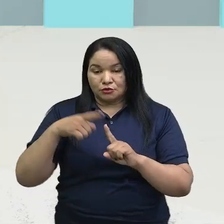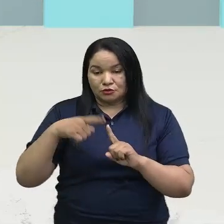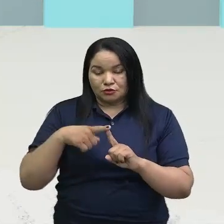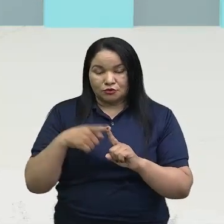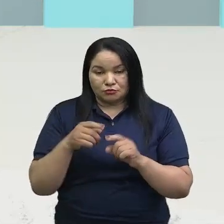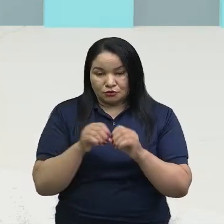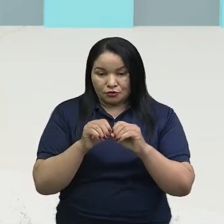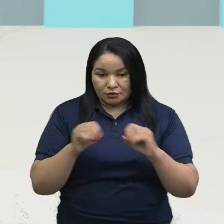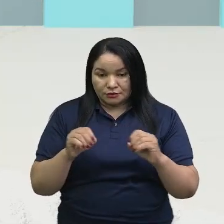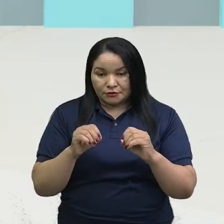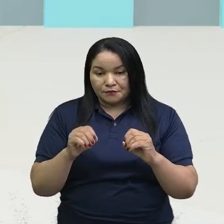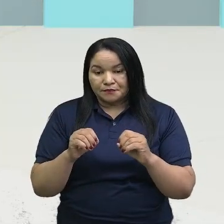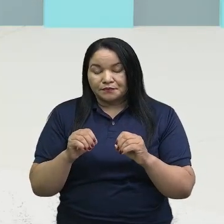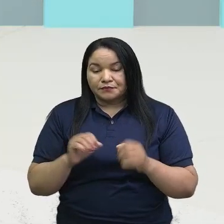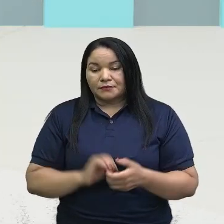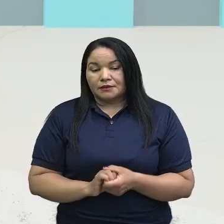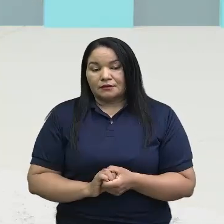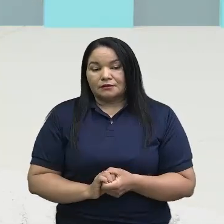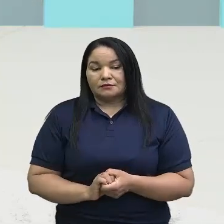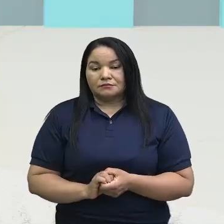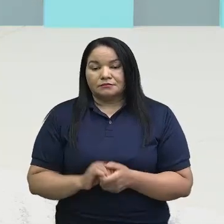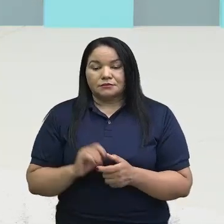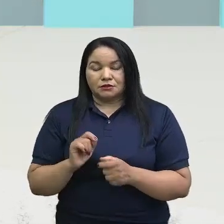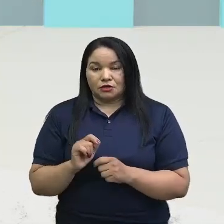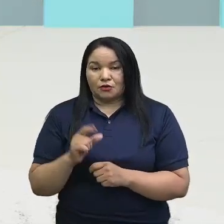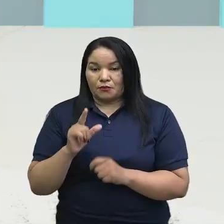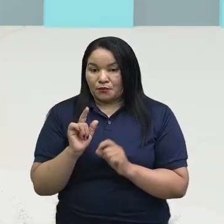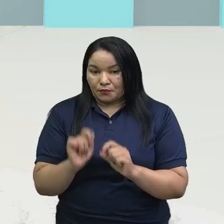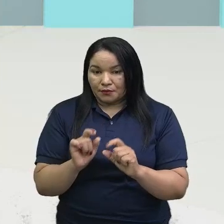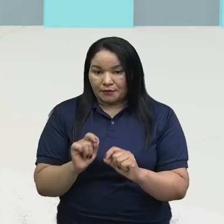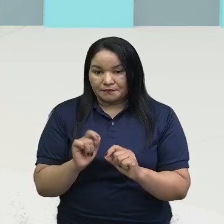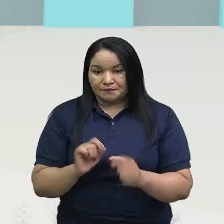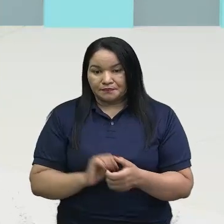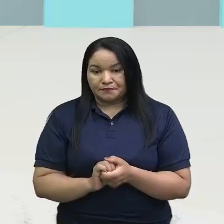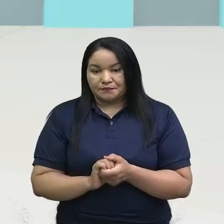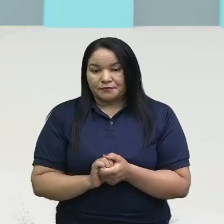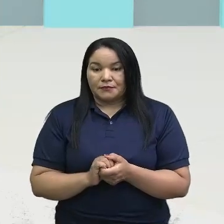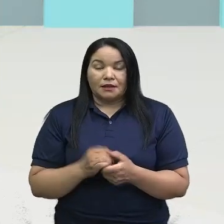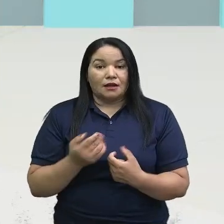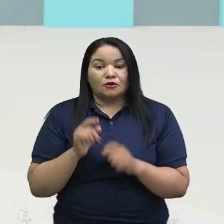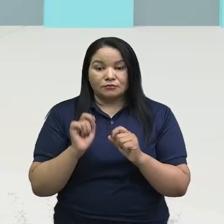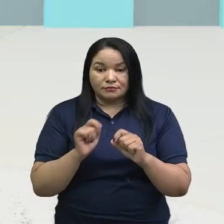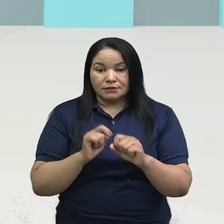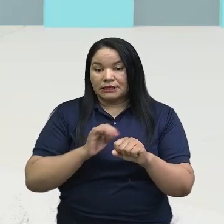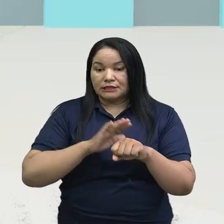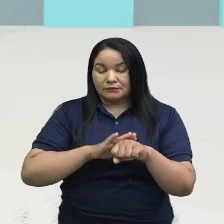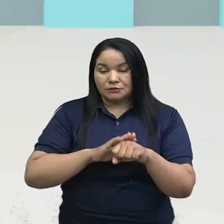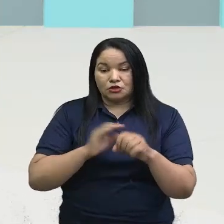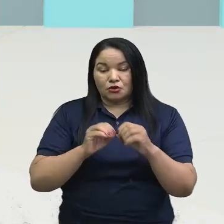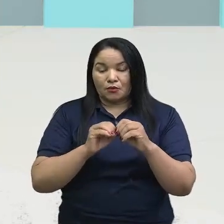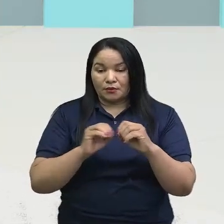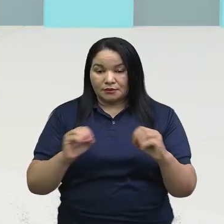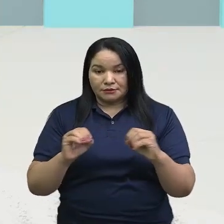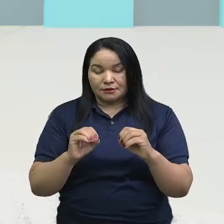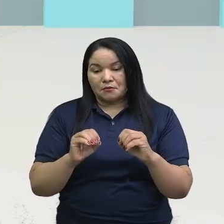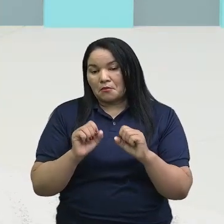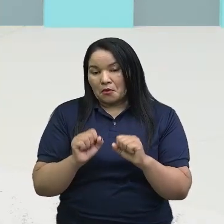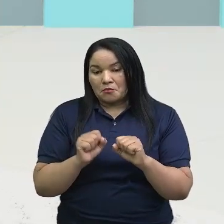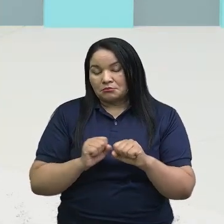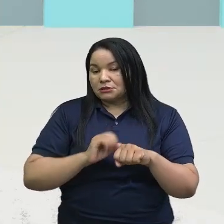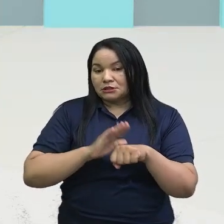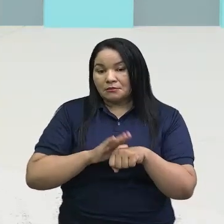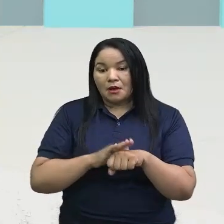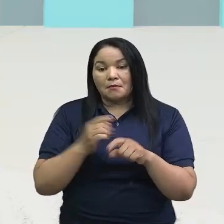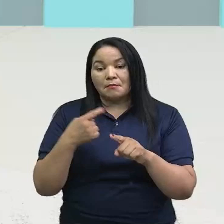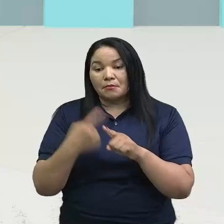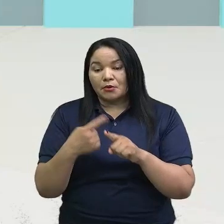oração, ele é um tipo de oração em que ele é independente. As orações, elas são independentes porque